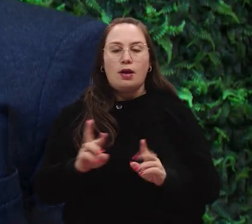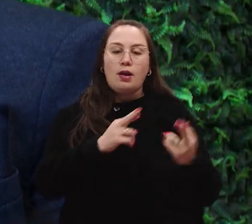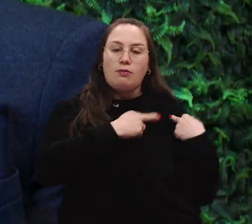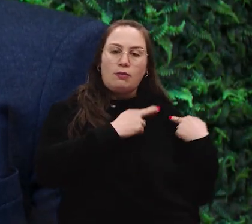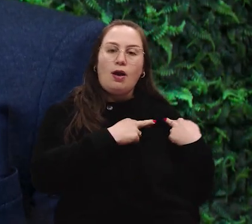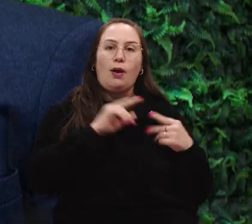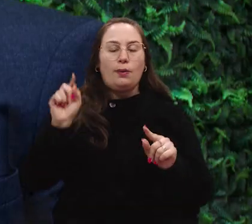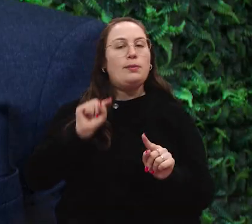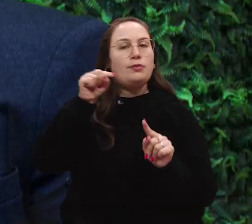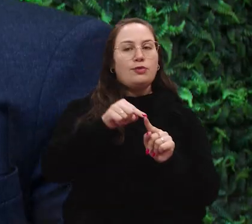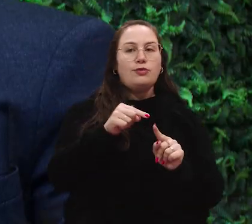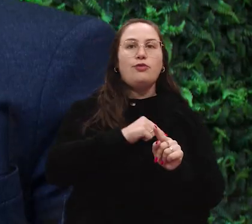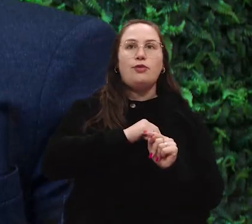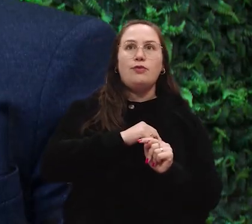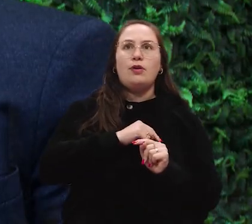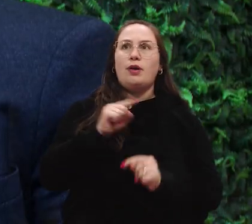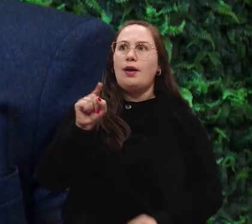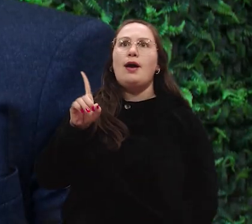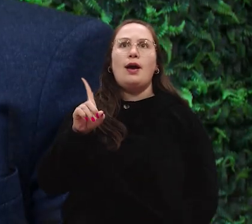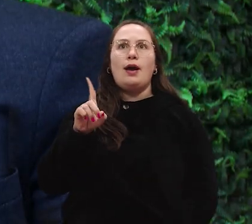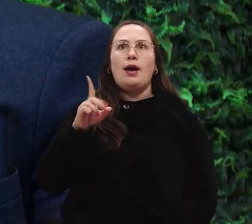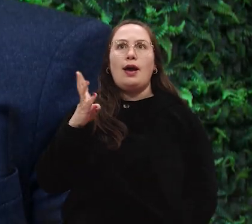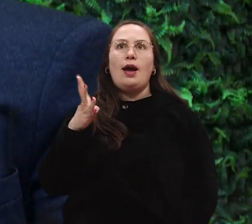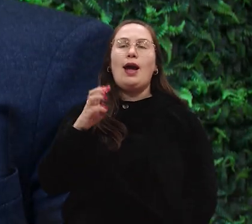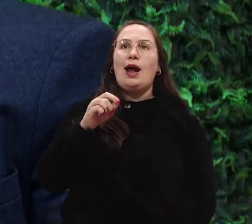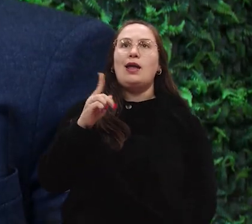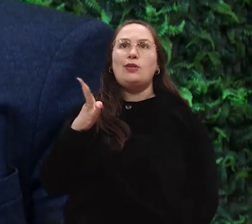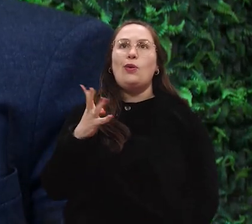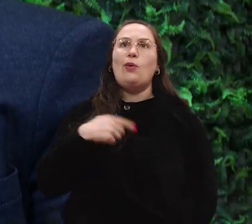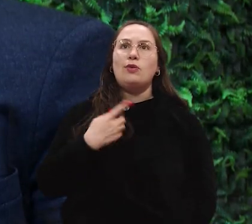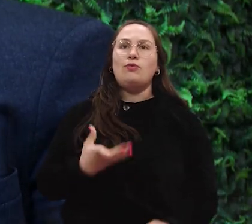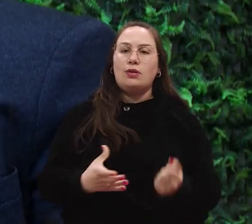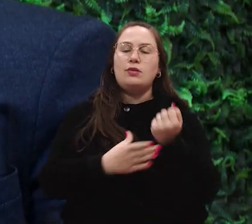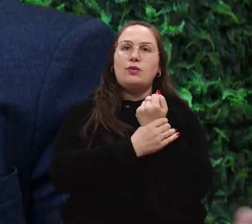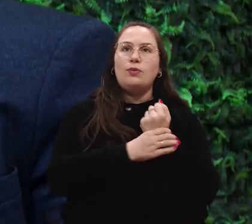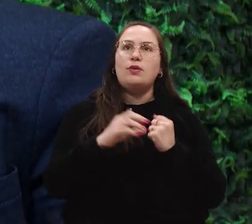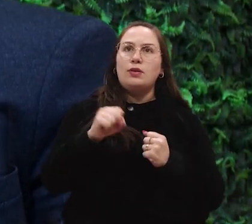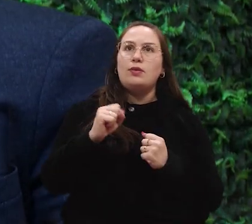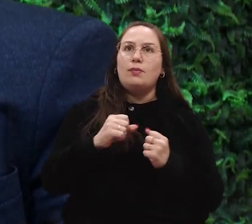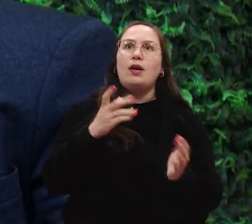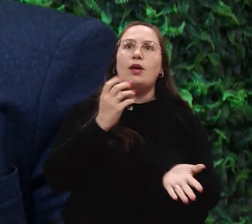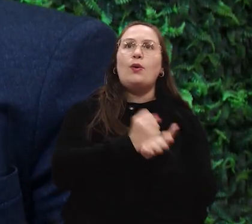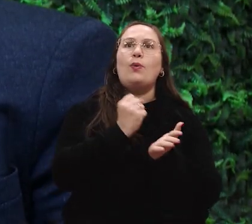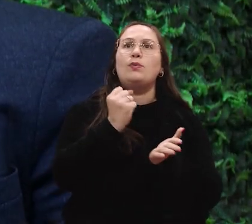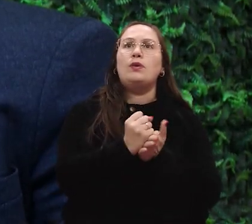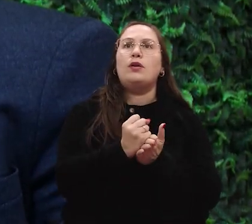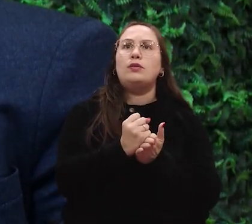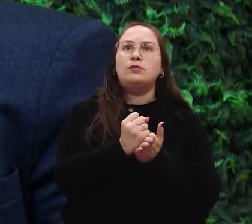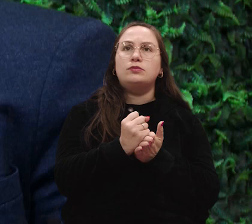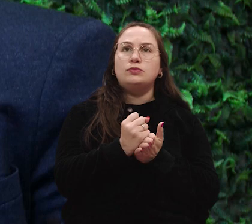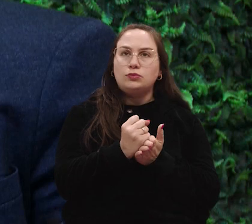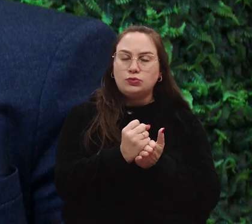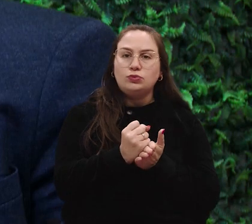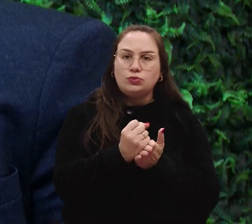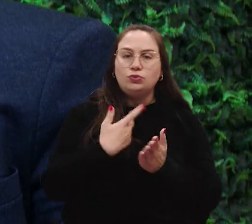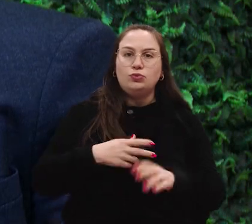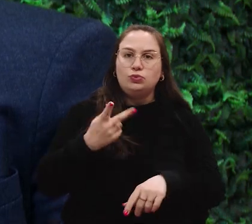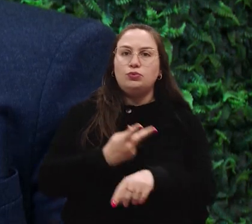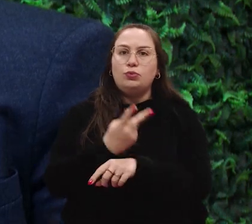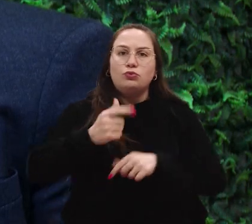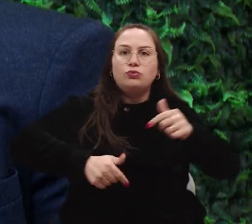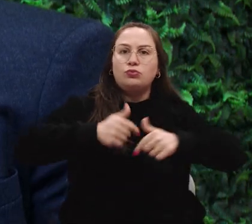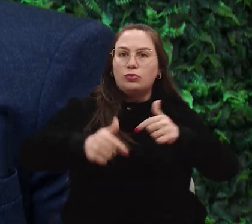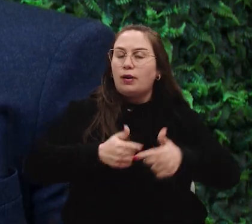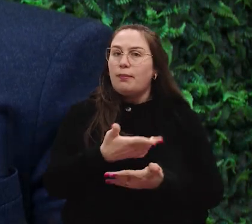uma responsabilidade objetiva, está no artigo 14, se não me engano. Dela dar segurança para quem contratar a contratação de um